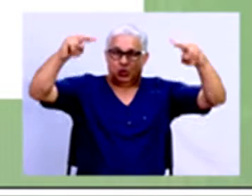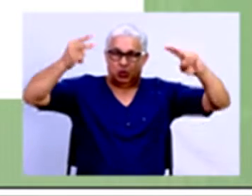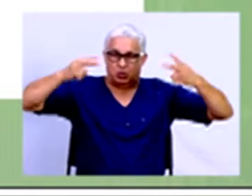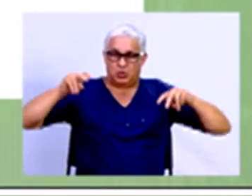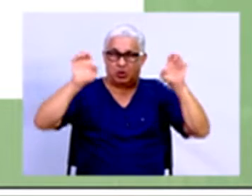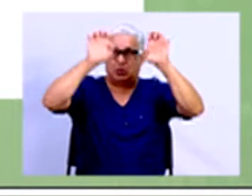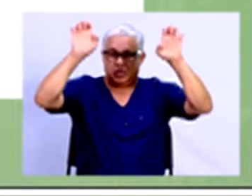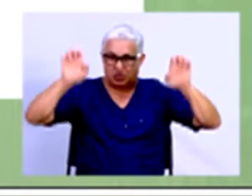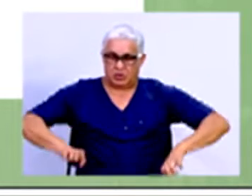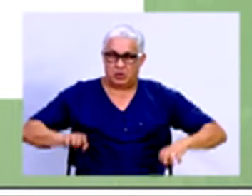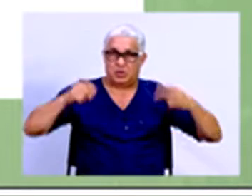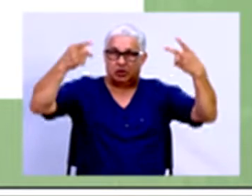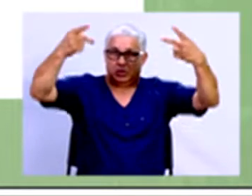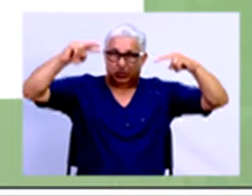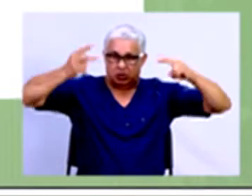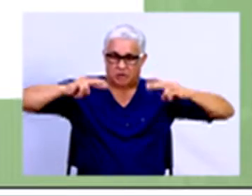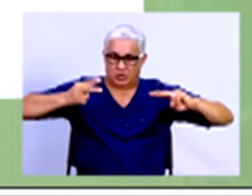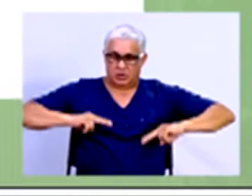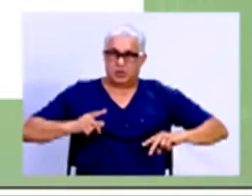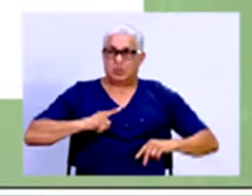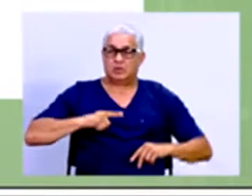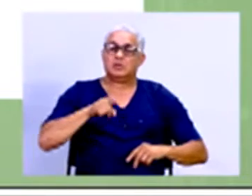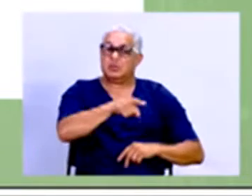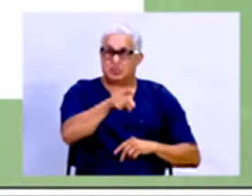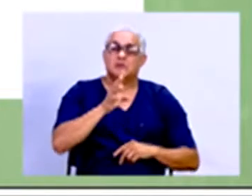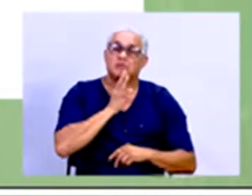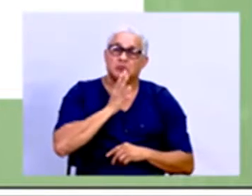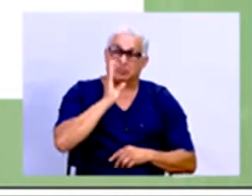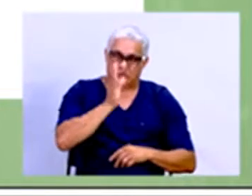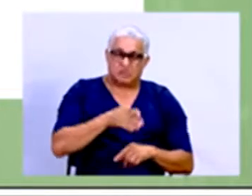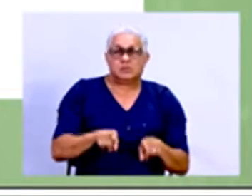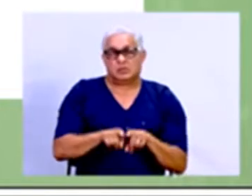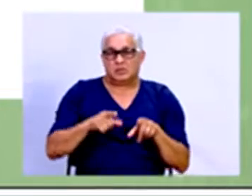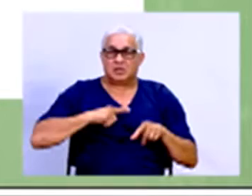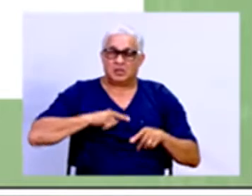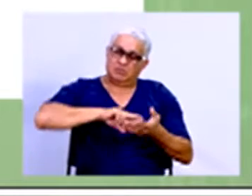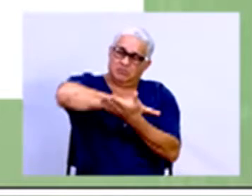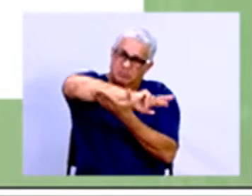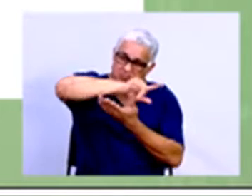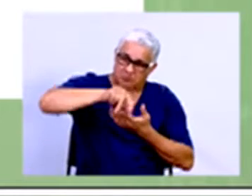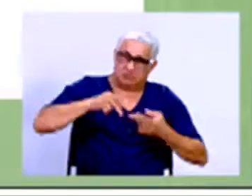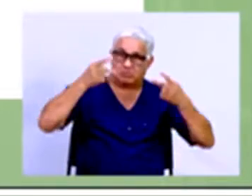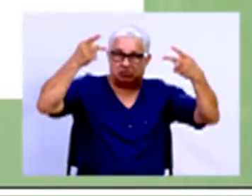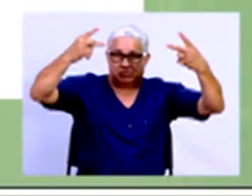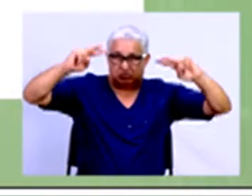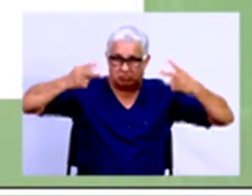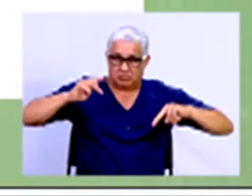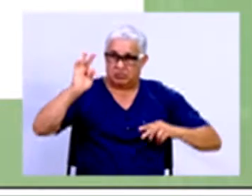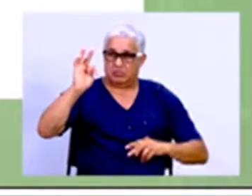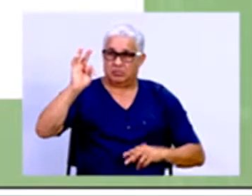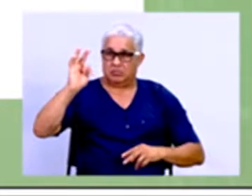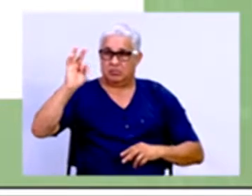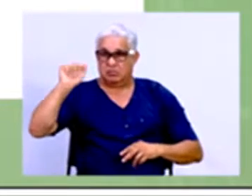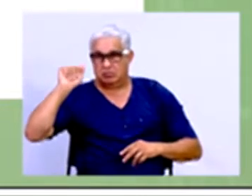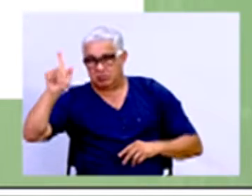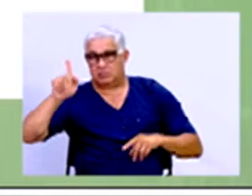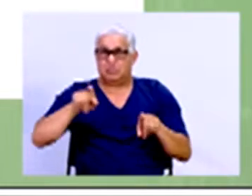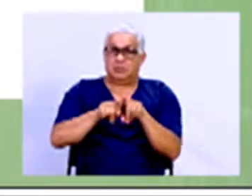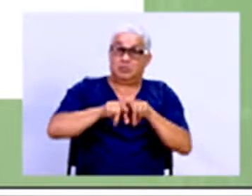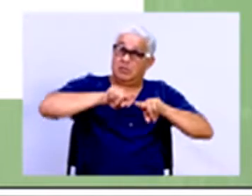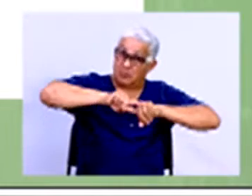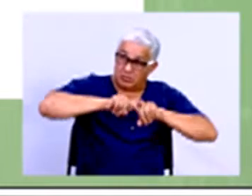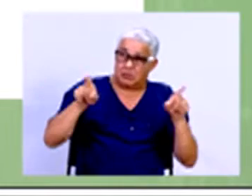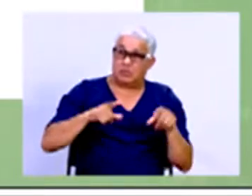de HTML, que vocês já conhecem, né? Aqui nós temos várias tags HTML, certo? Porém aqui